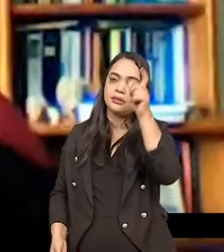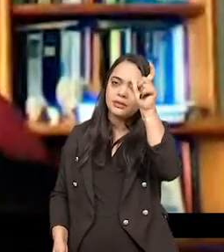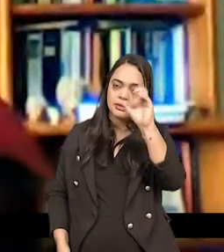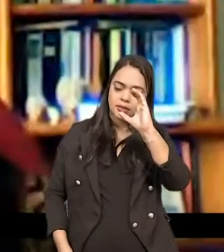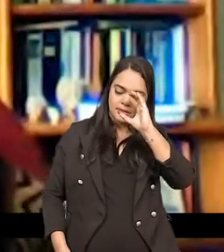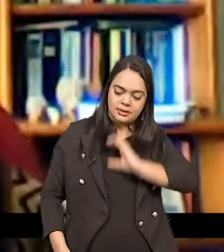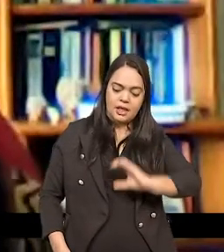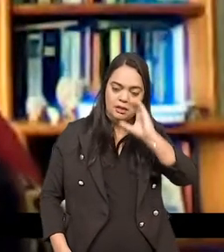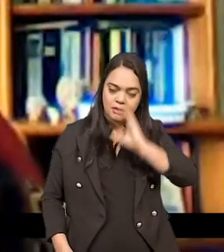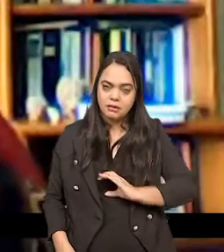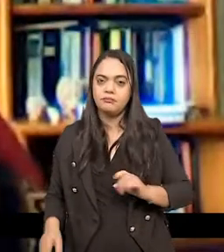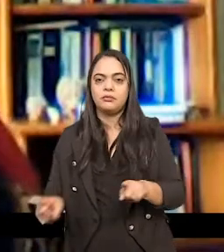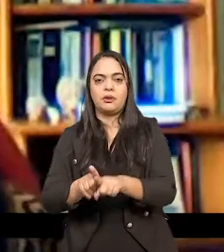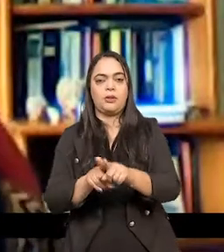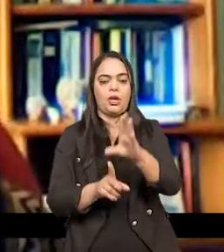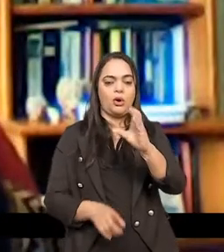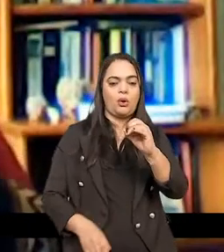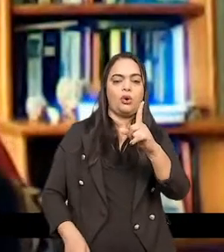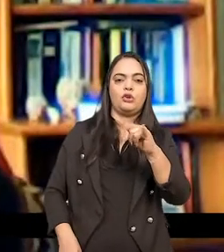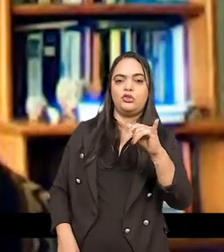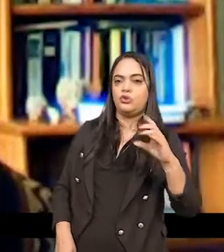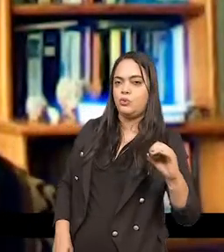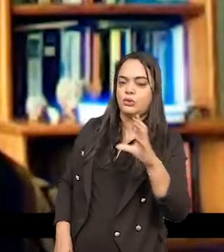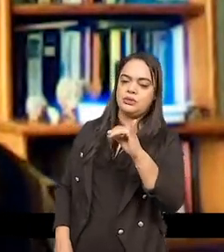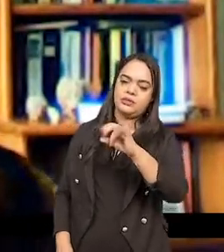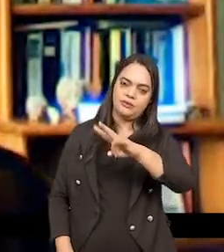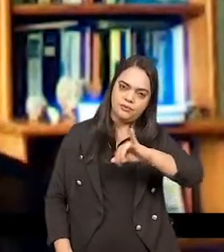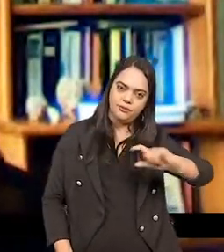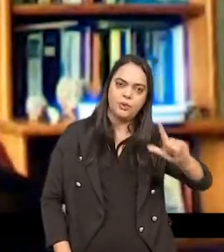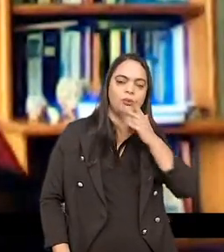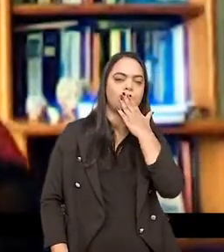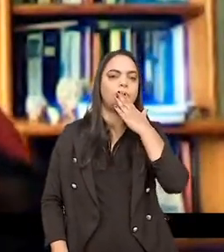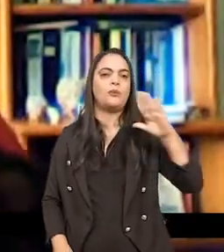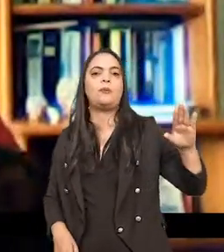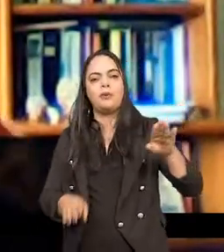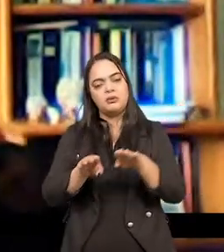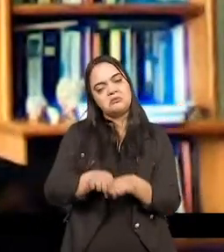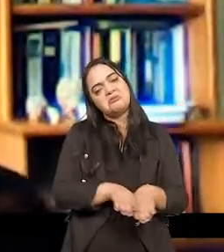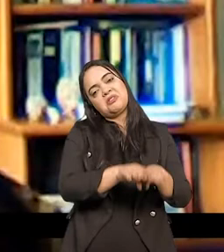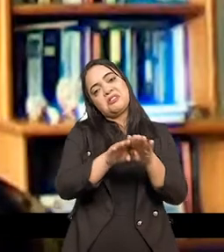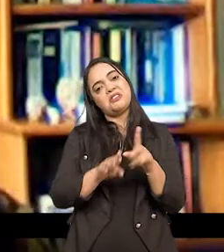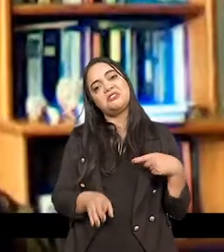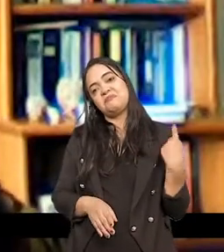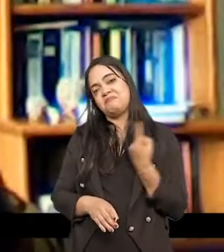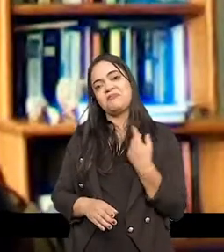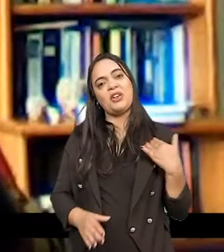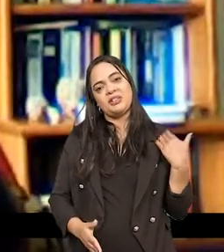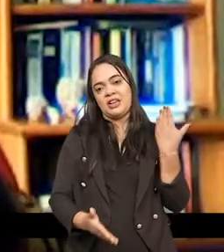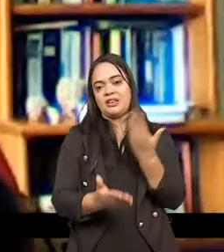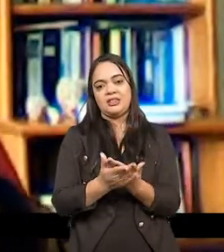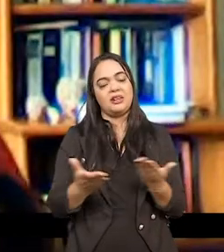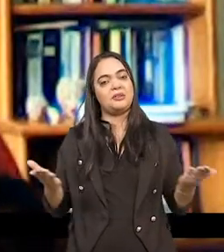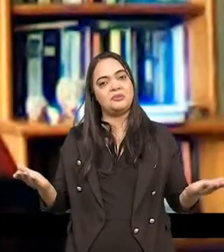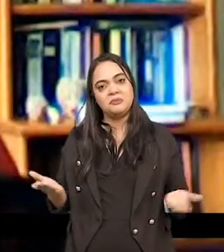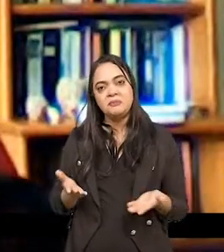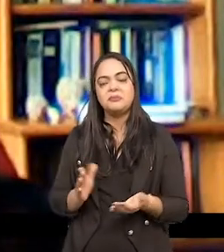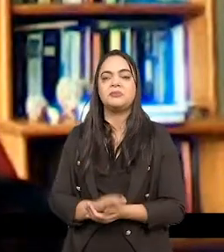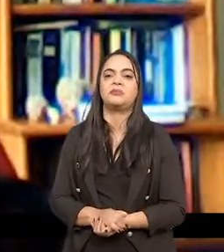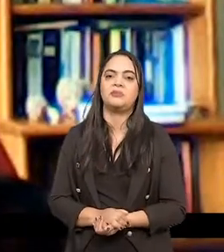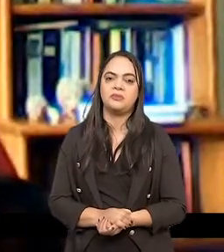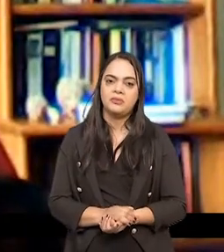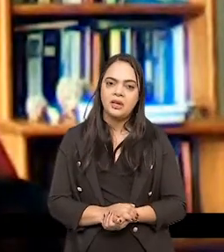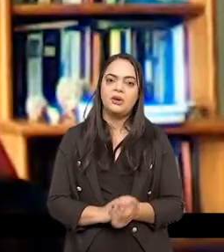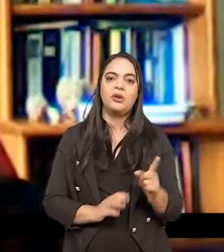que também promete igualdade, e estamos aonde estamos. É isso que eu quero dizer. Então, veja, Dilda, nós temos